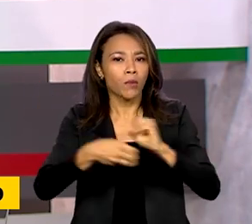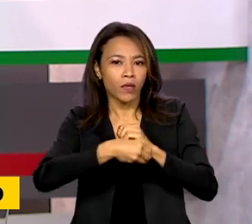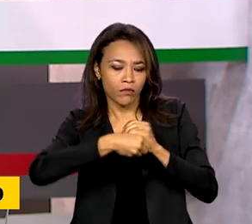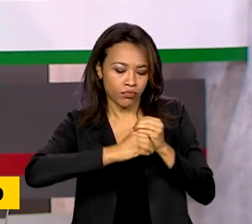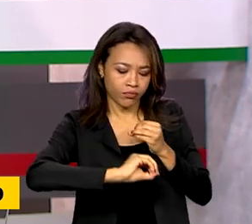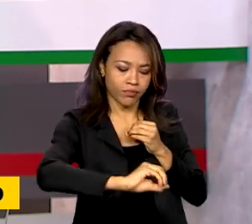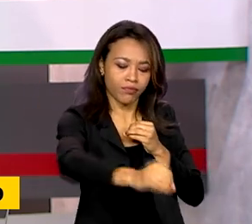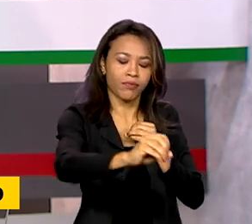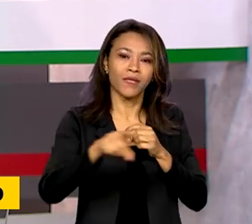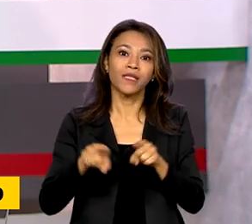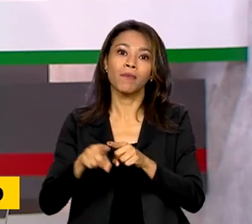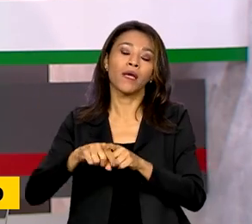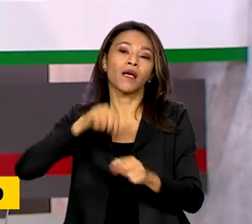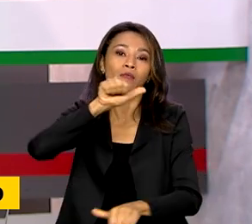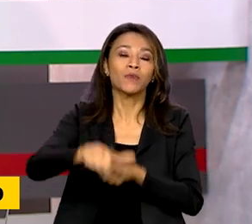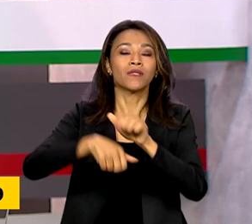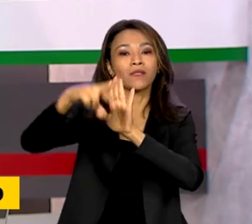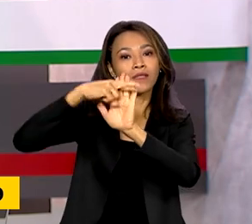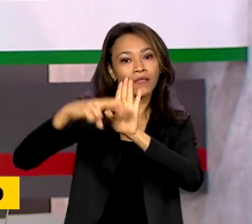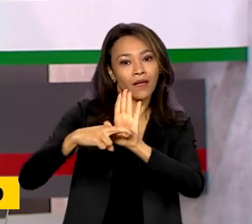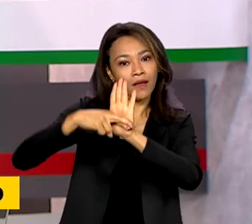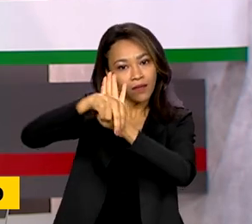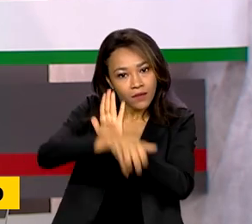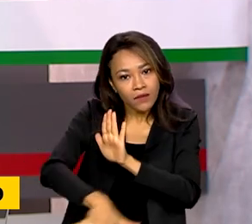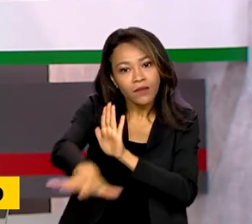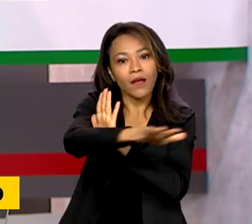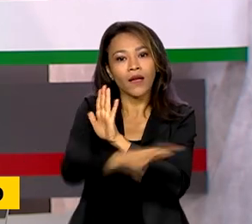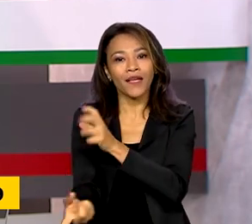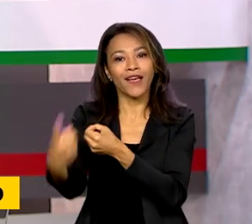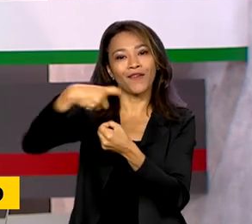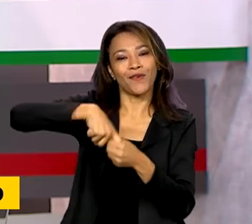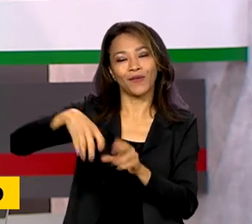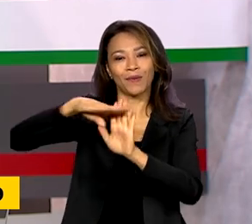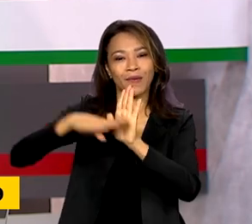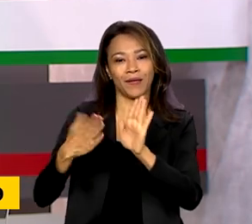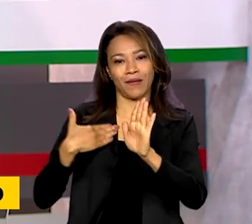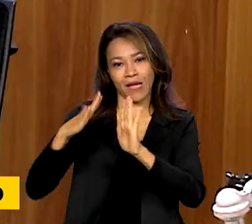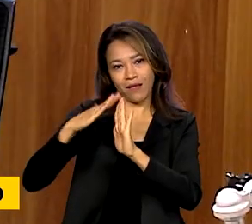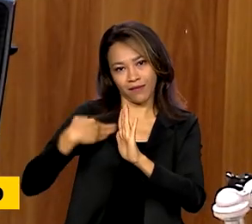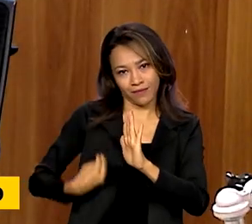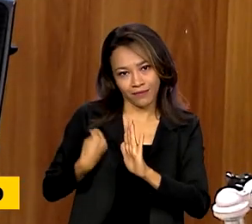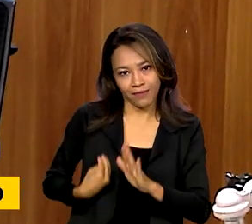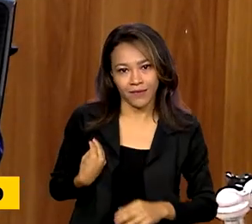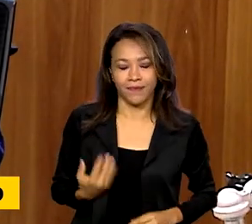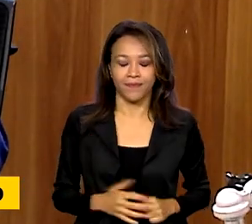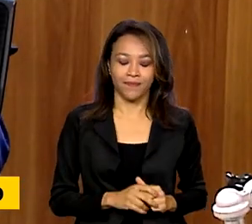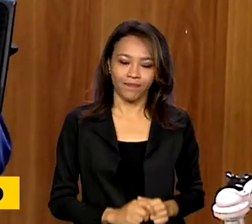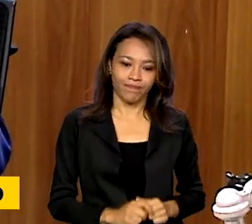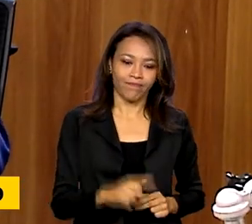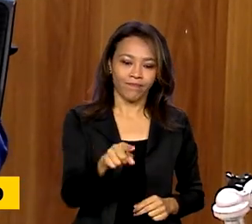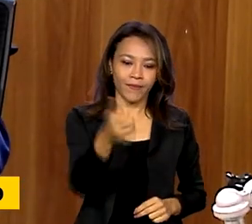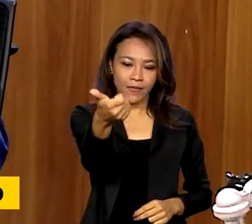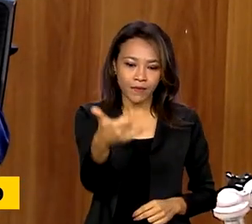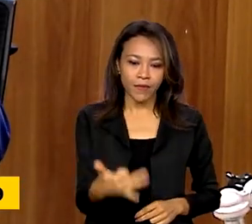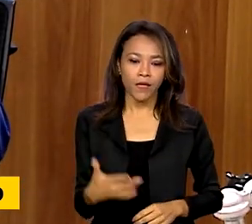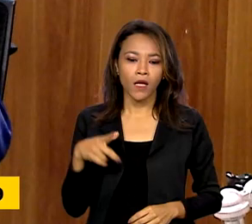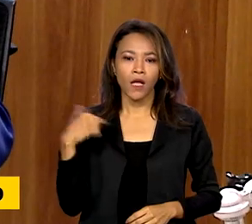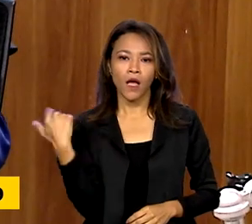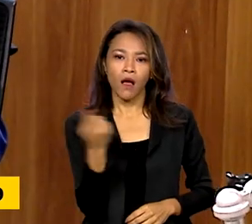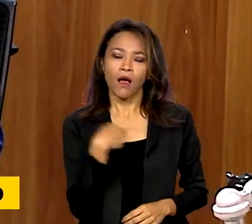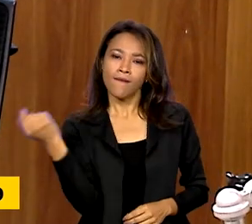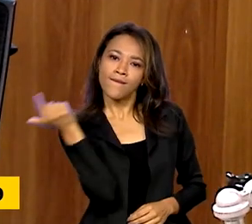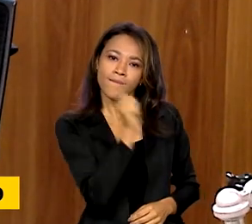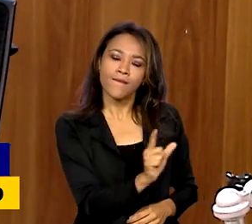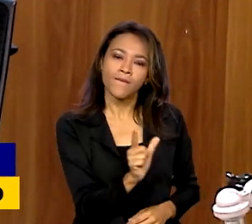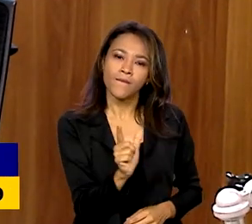as mudanças no marco regulatório do setor e a retomada do Minha Casa Minha Vida eu já conseguimos retomar mais de